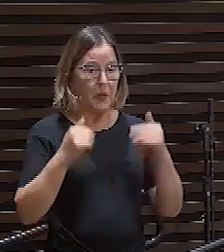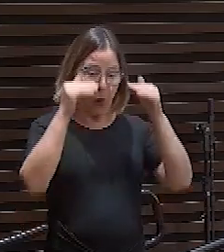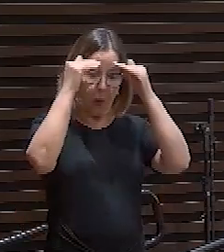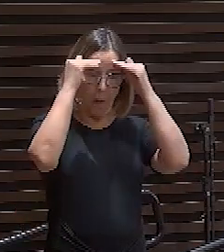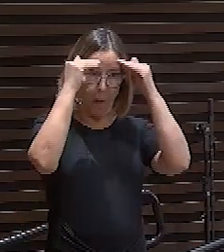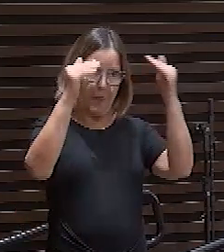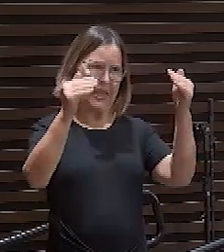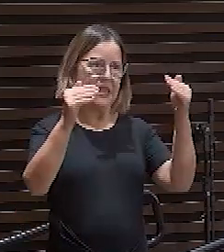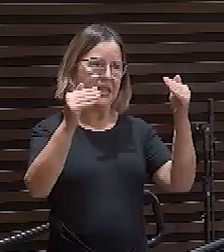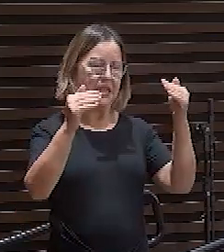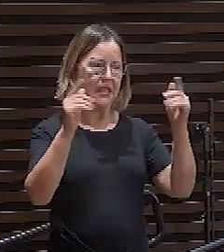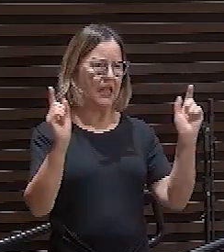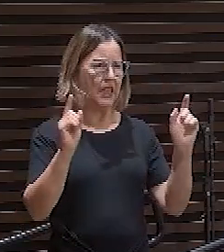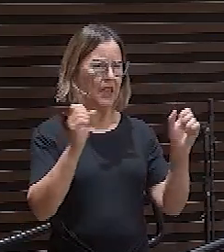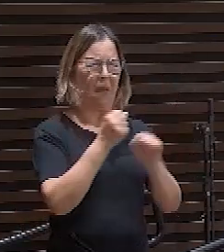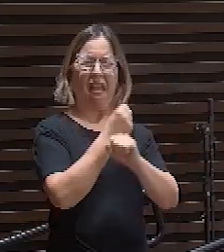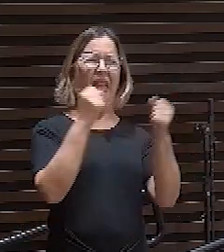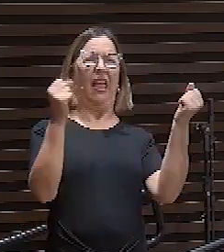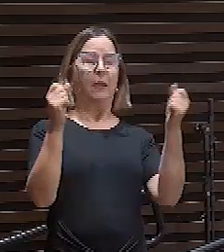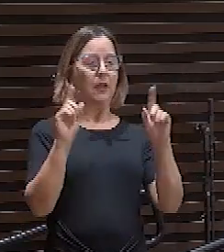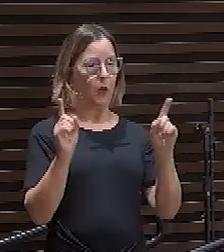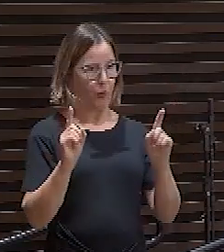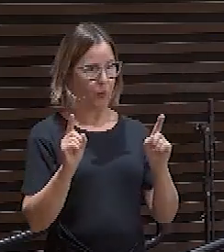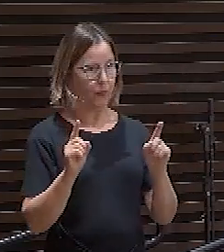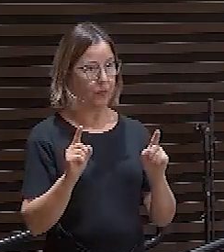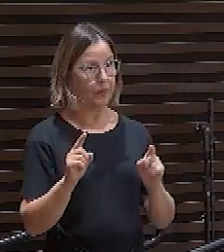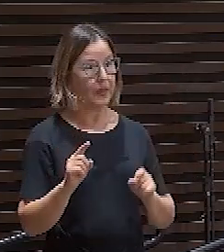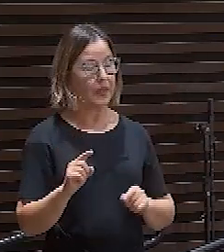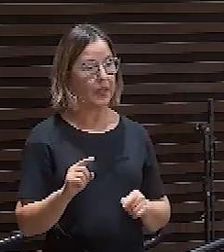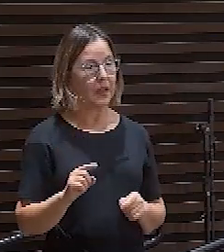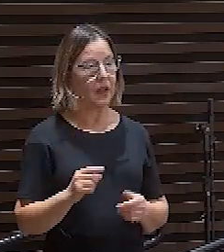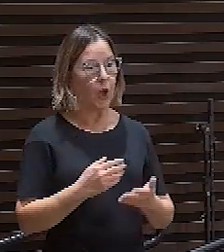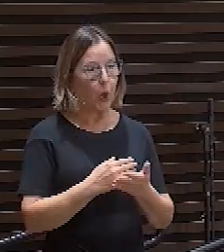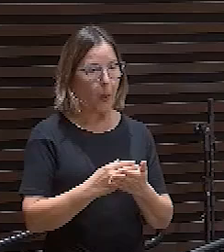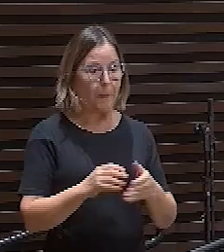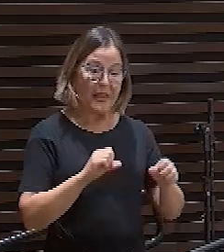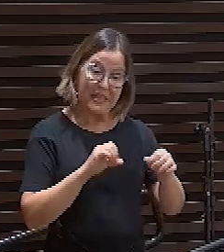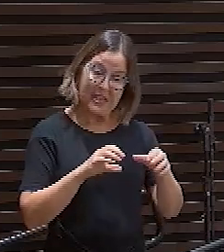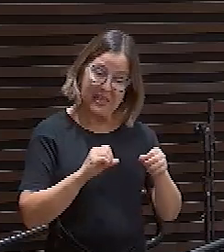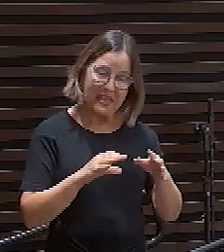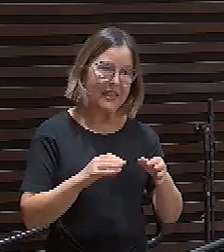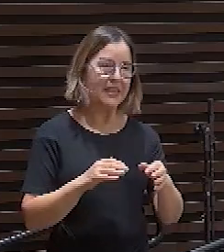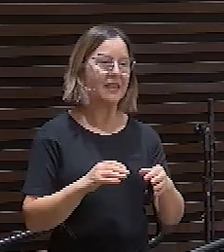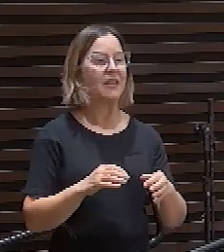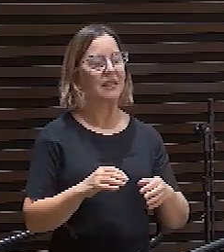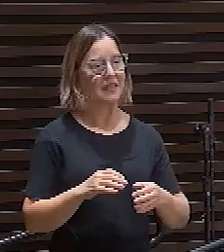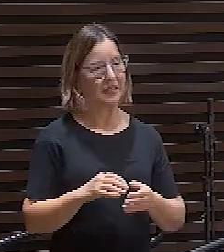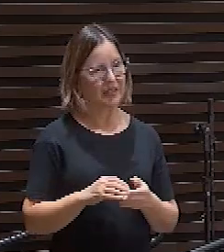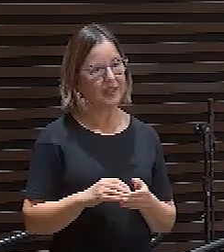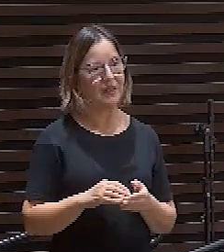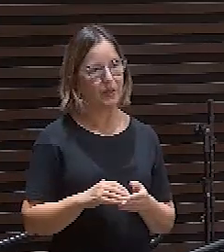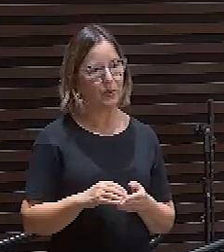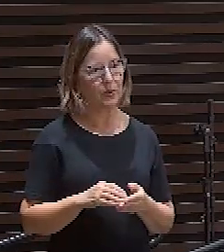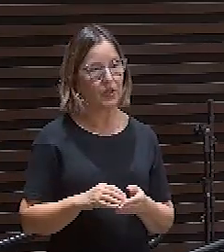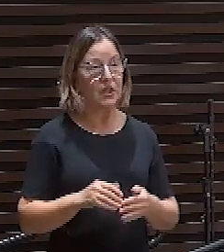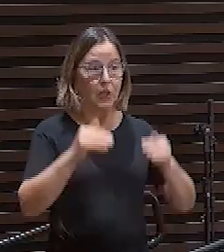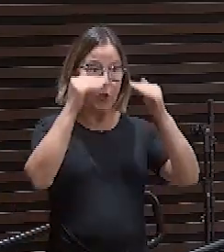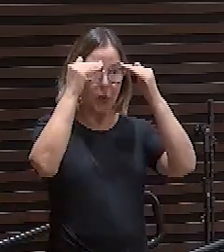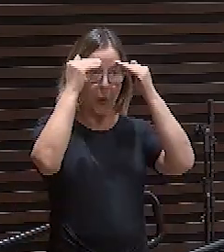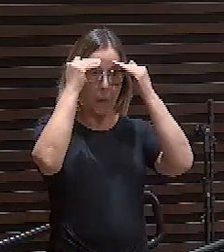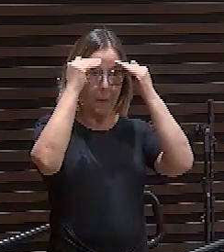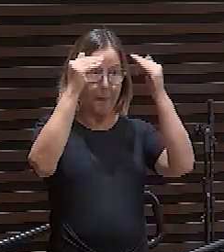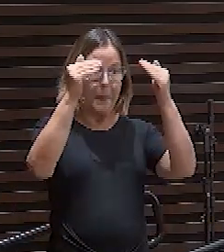não rebelde? Então, gente, comece com a palavra de Deus. Comece obedecendo a palavra de Deus,